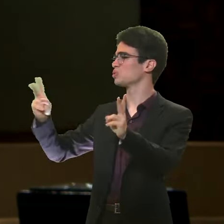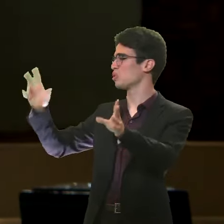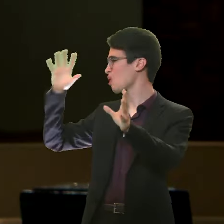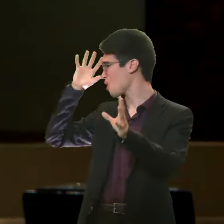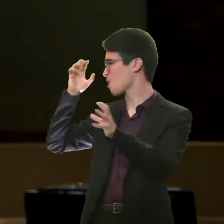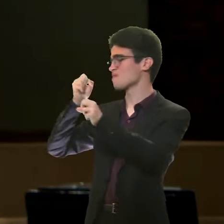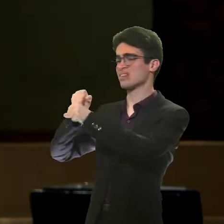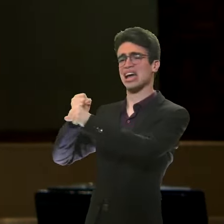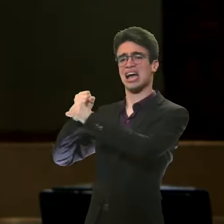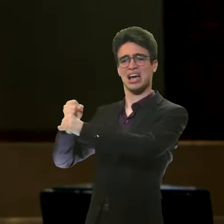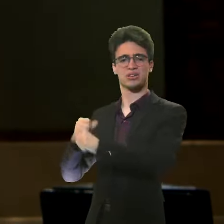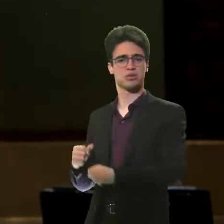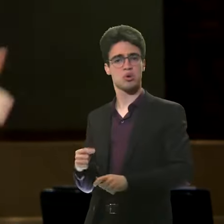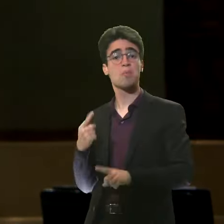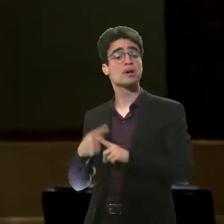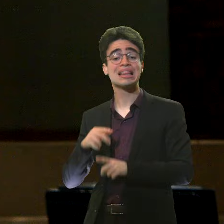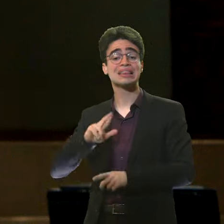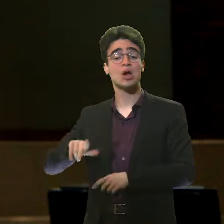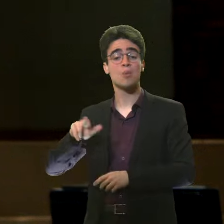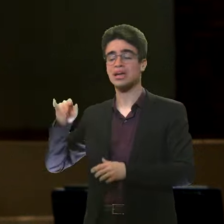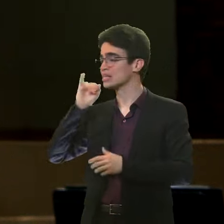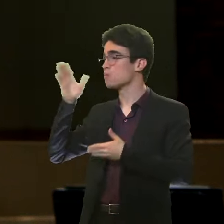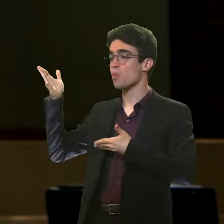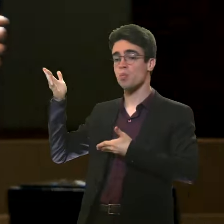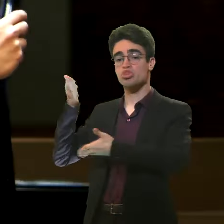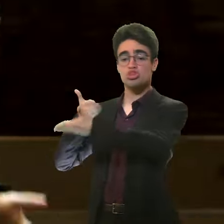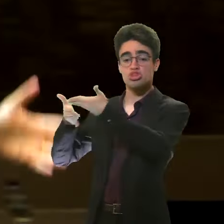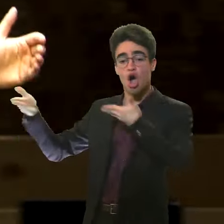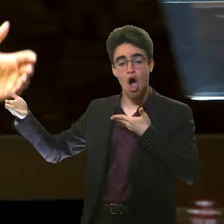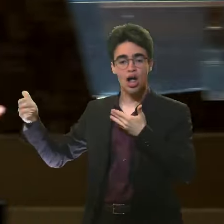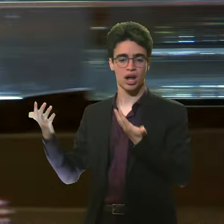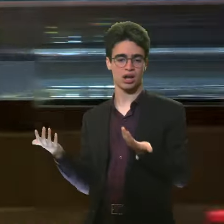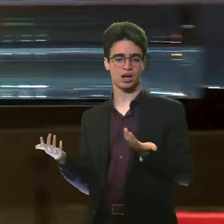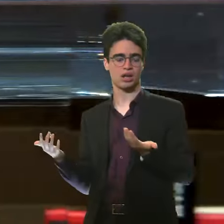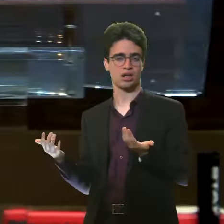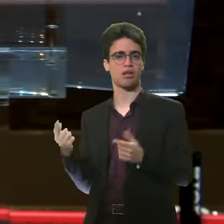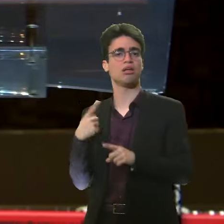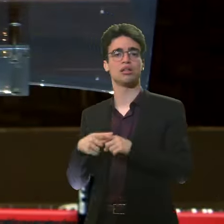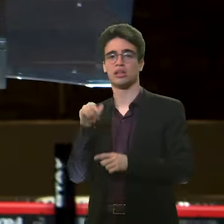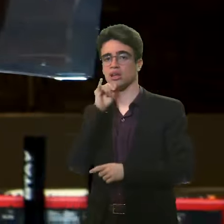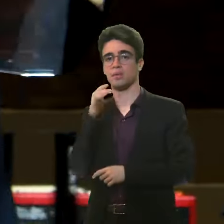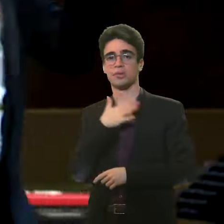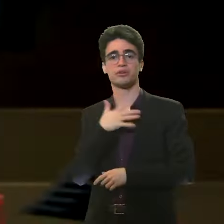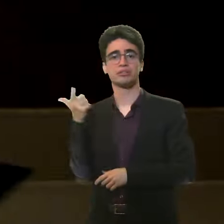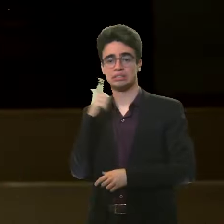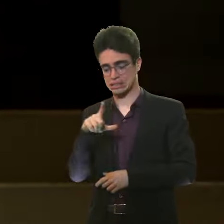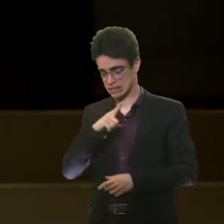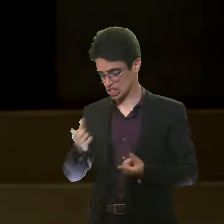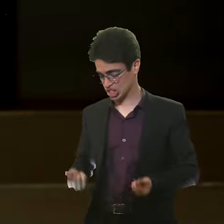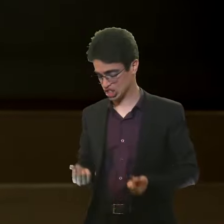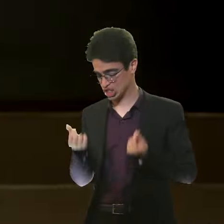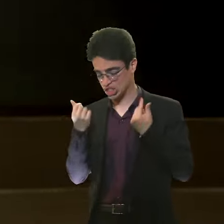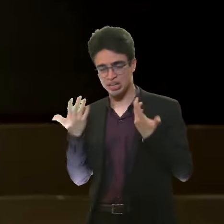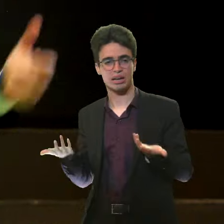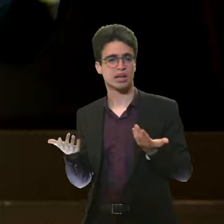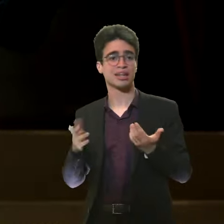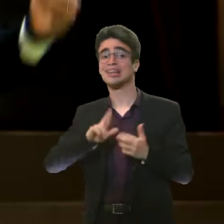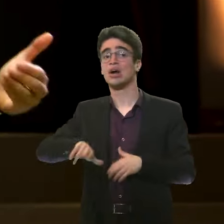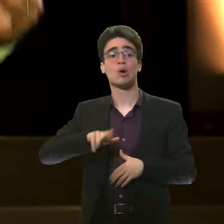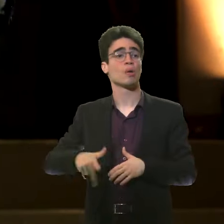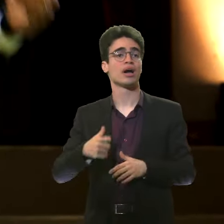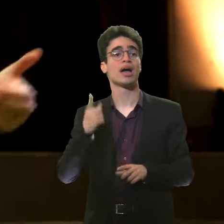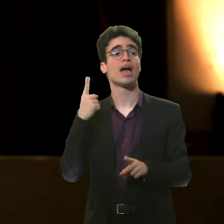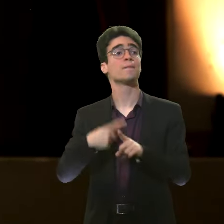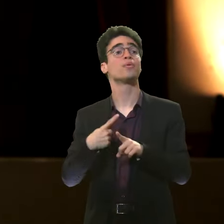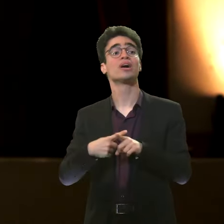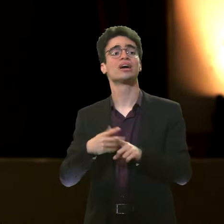troca, porque não é enquanto o Senhor me abençoa, porque não é enquanto o dinheiro está no bolso, não é enquanto a saúde está boa, mas é por